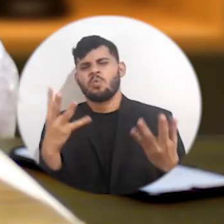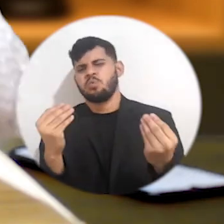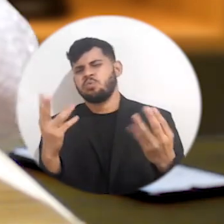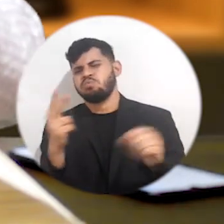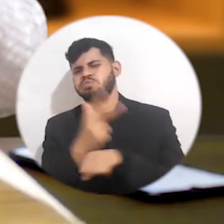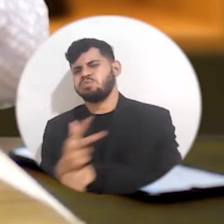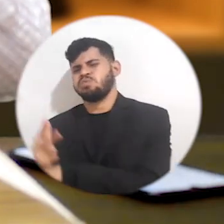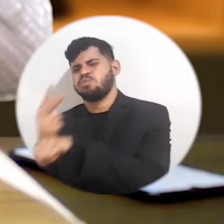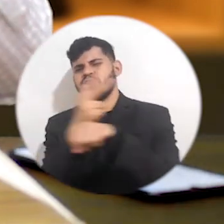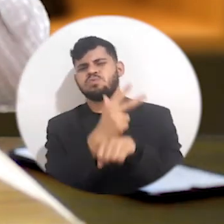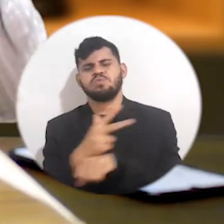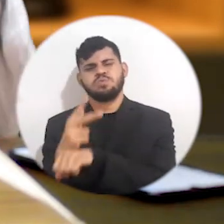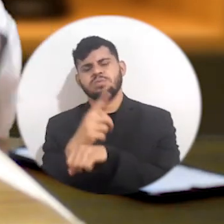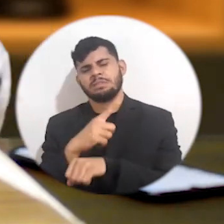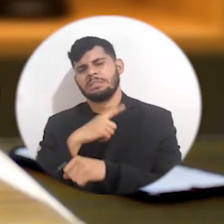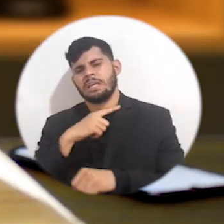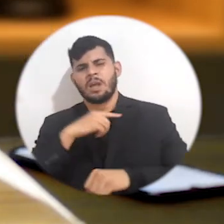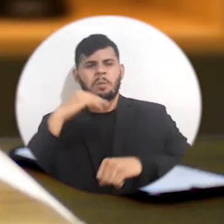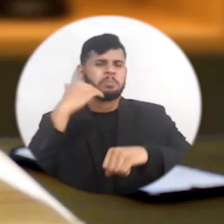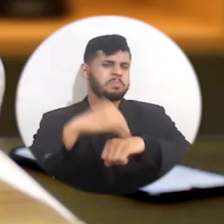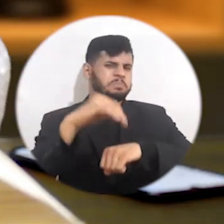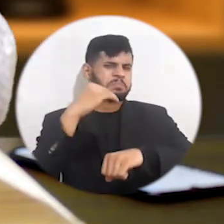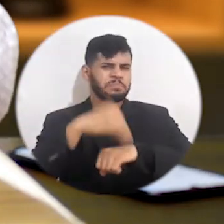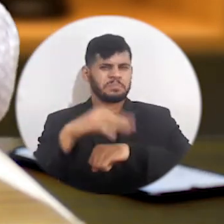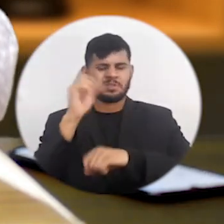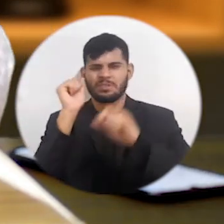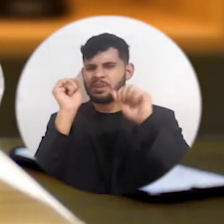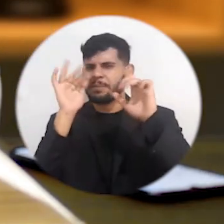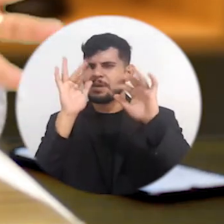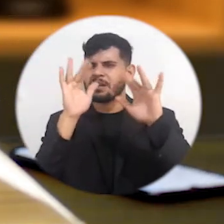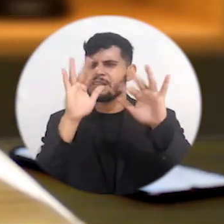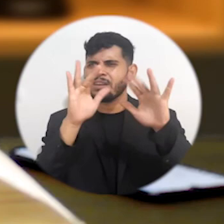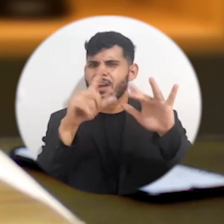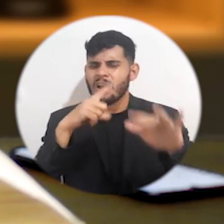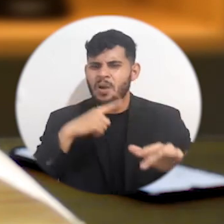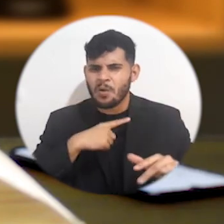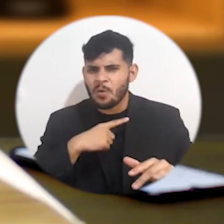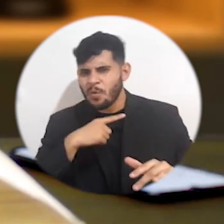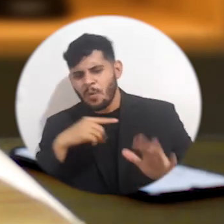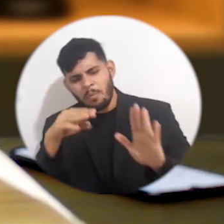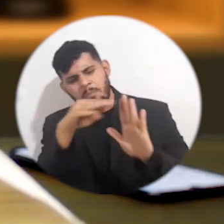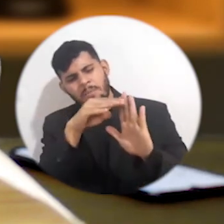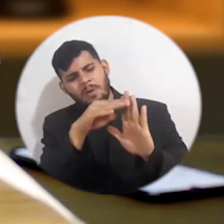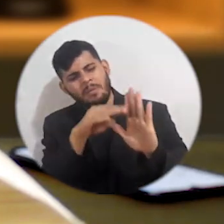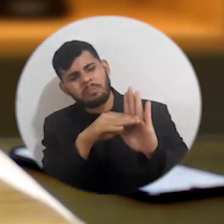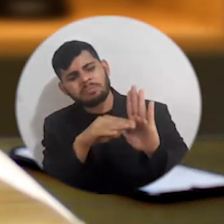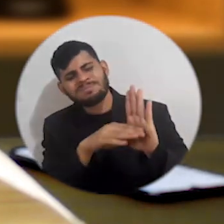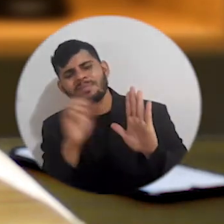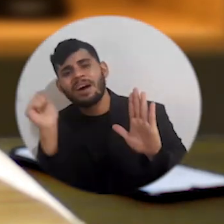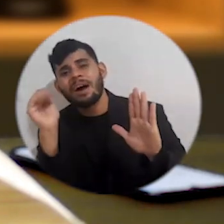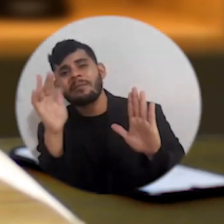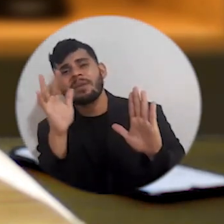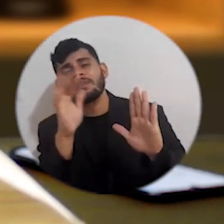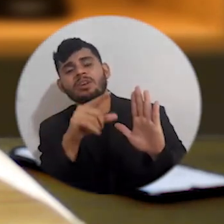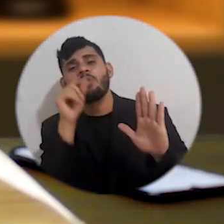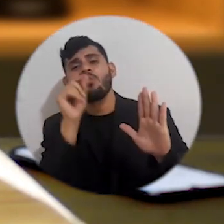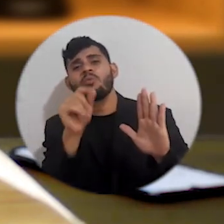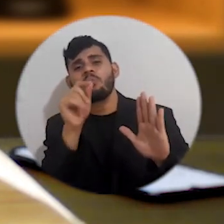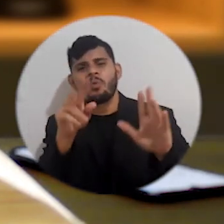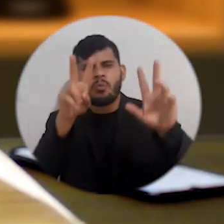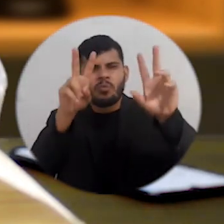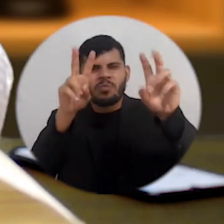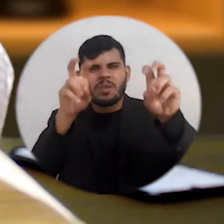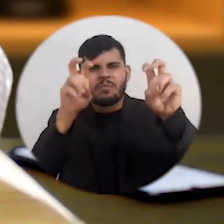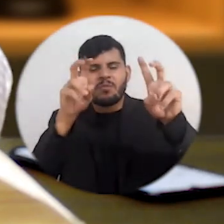E nós temos muitos vídeos abençoados, muitas mensagens aqui no meu canal. Eu tenho uma playlist aqui muito